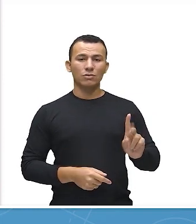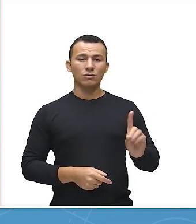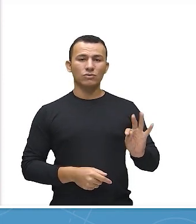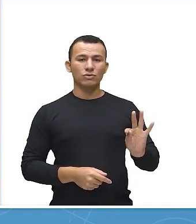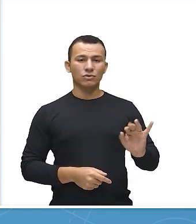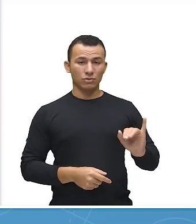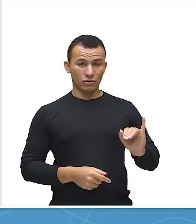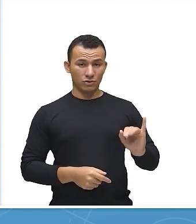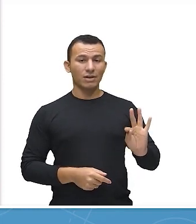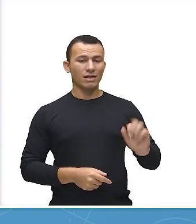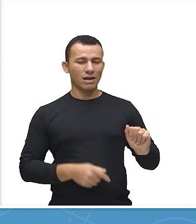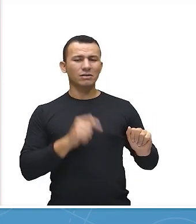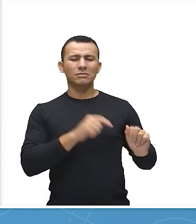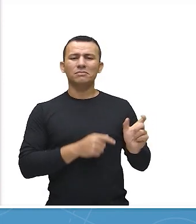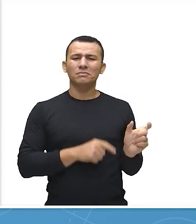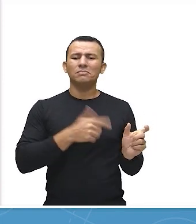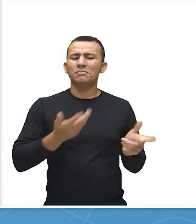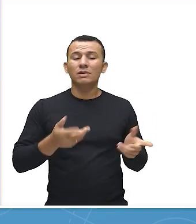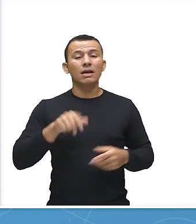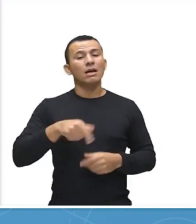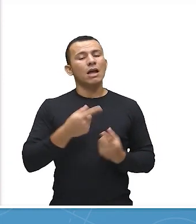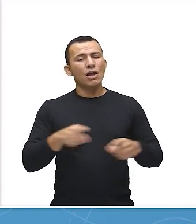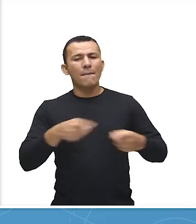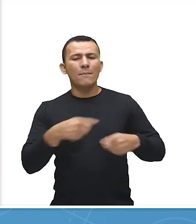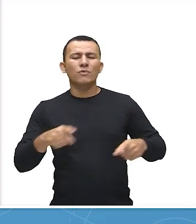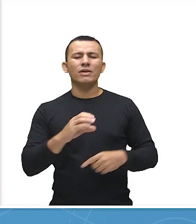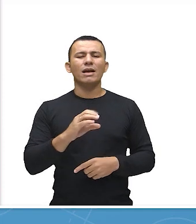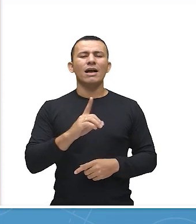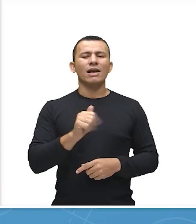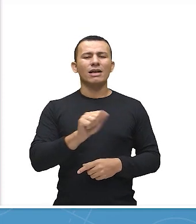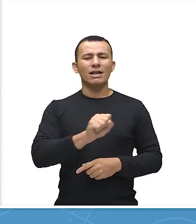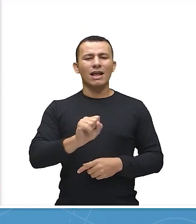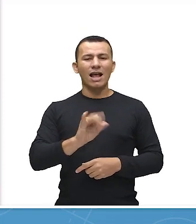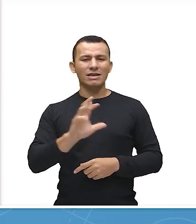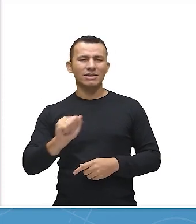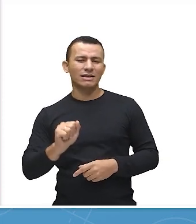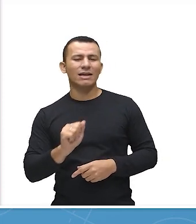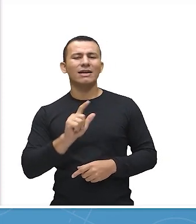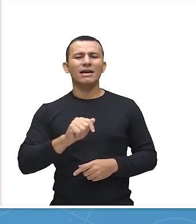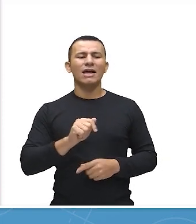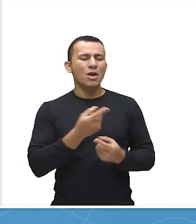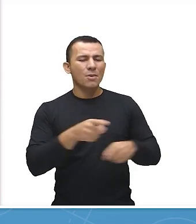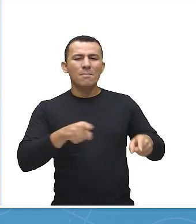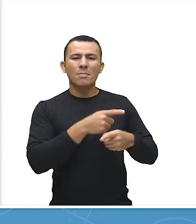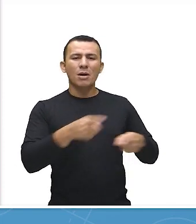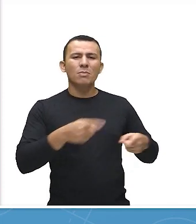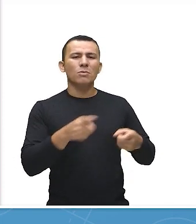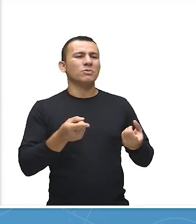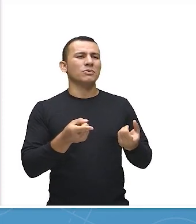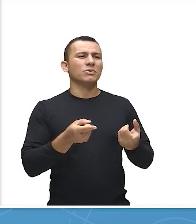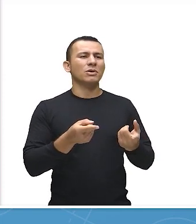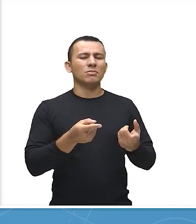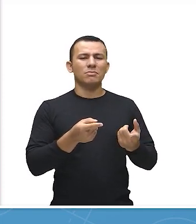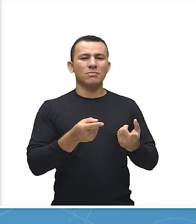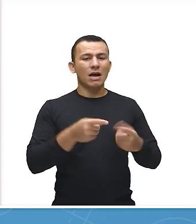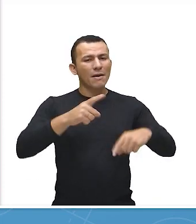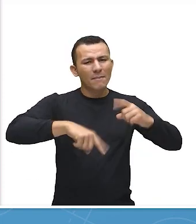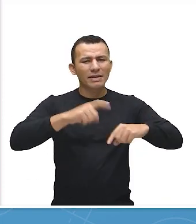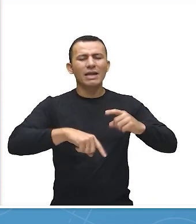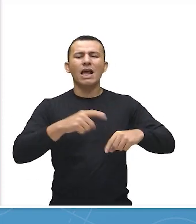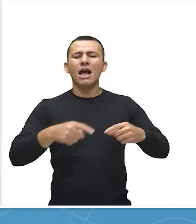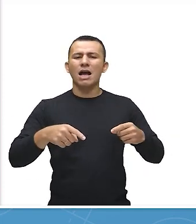música ela pode ser classificada como sacra e como secular. Então, de acordo com o conteúdo da aula,